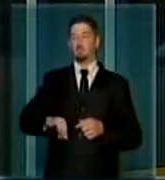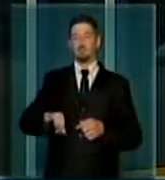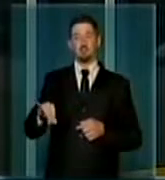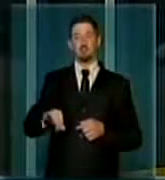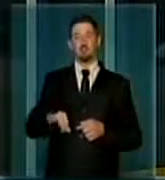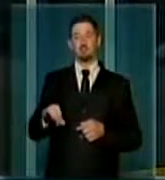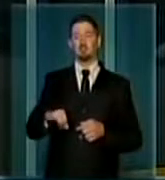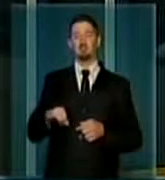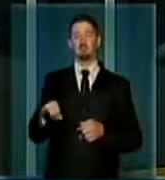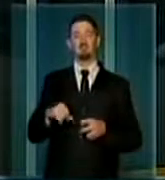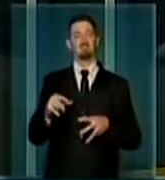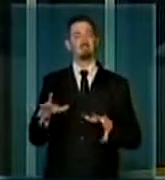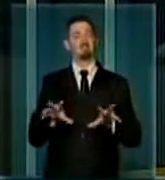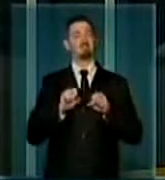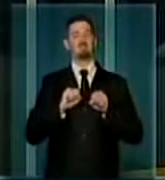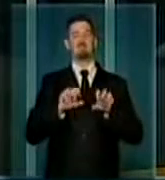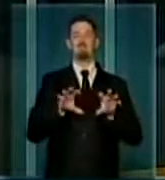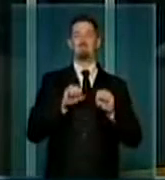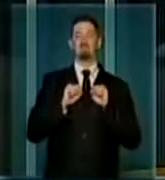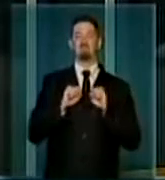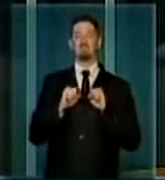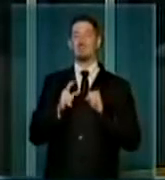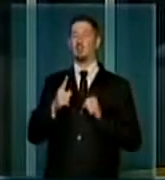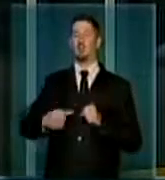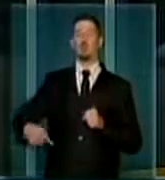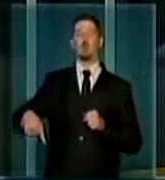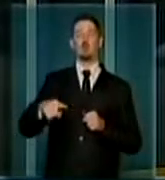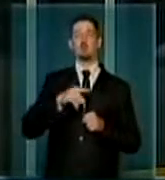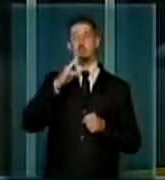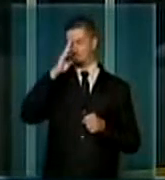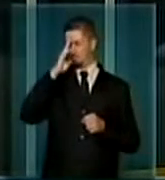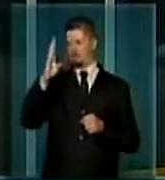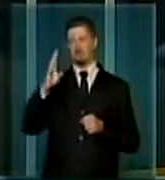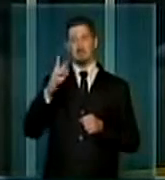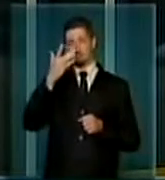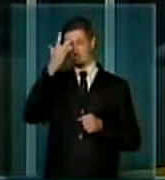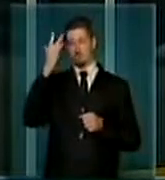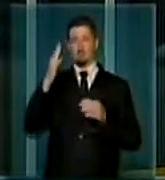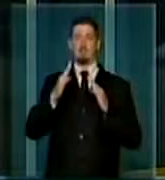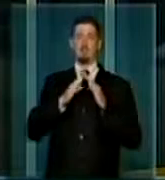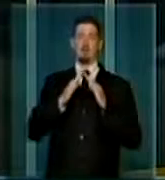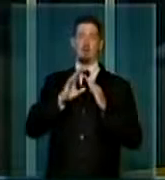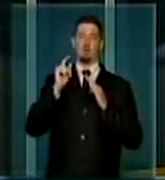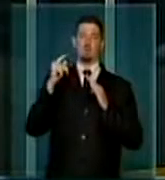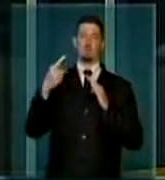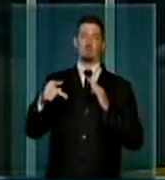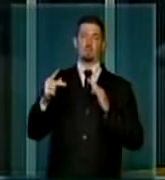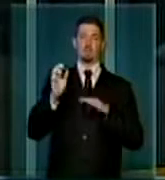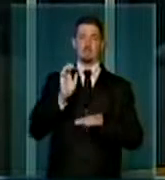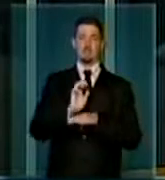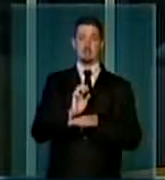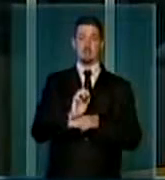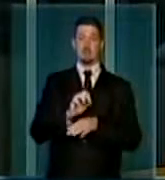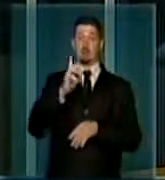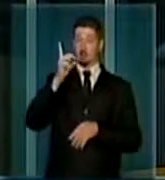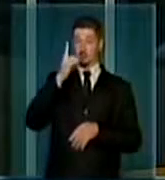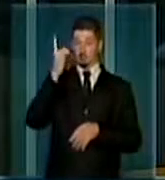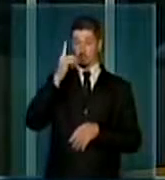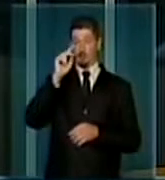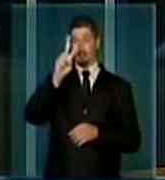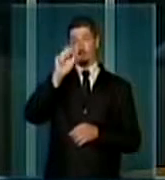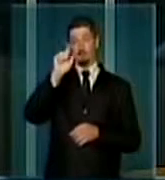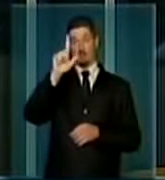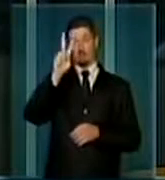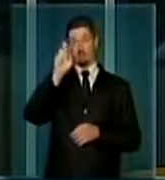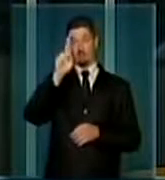que contagiou a todas as, sobretudo os habitantes de Porto Velho. O deputado Eduardo Valverde